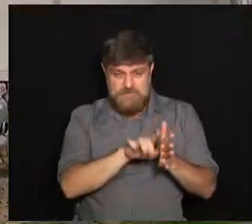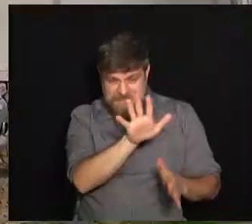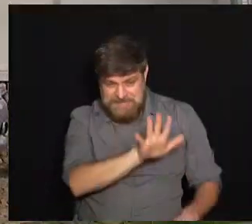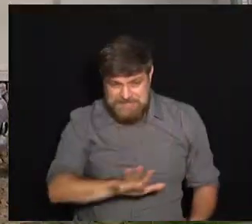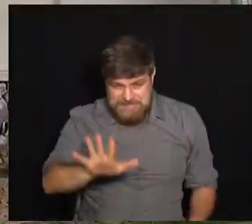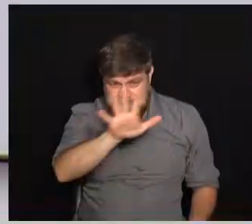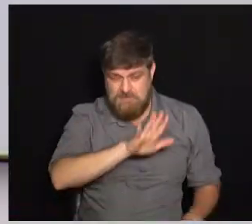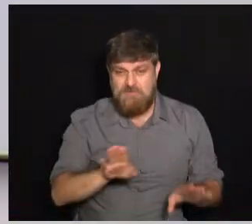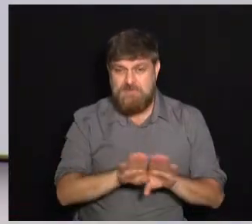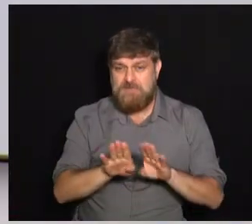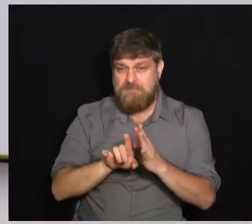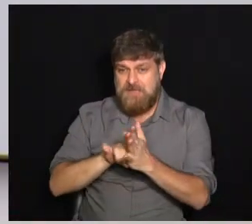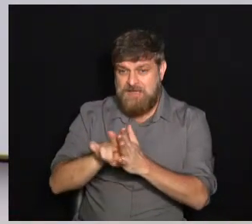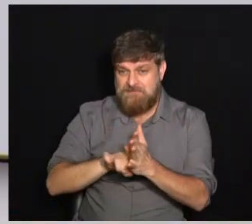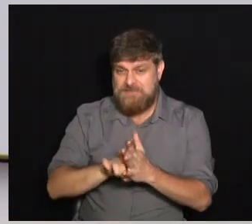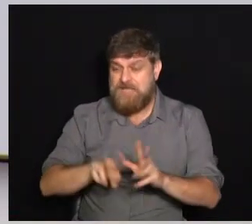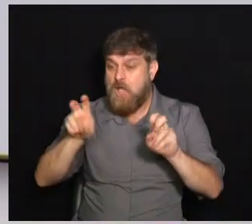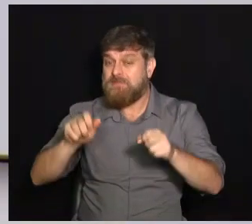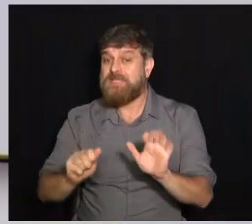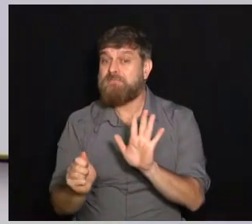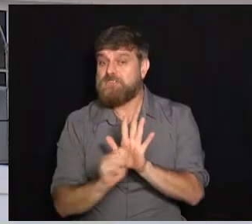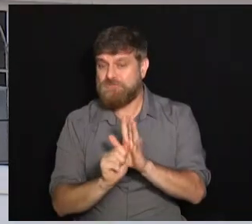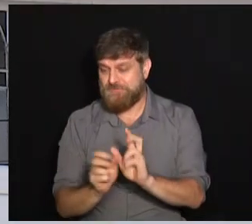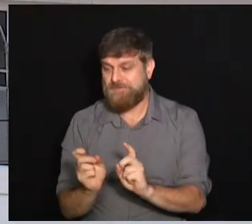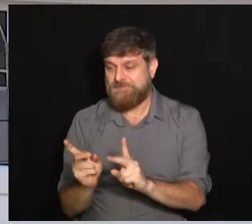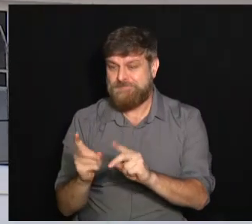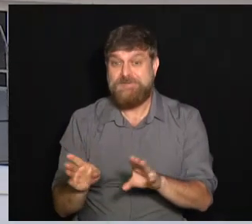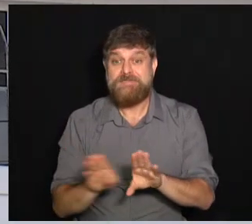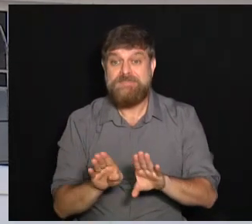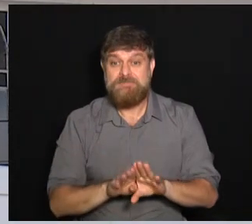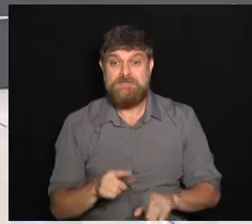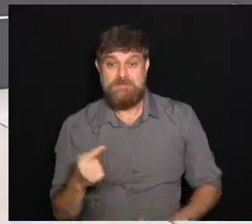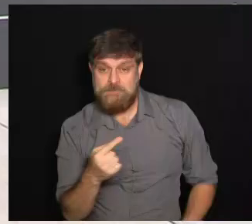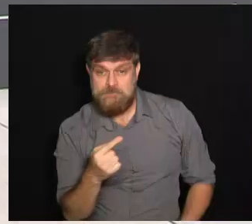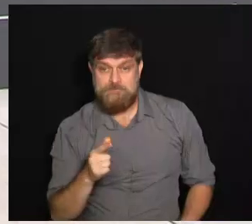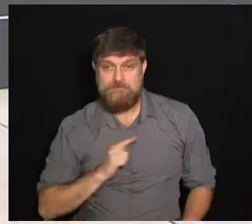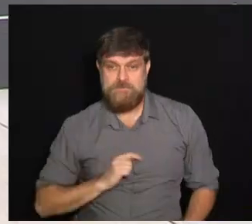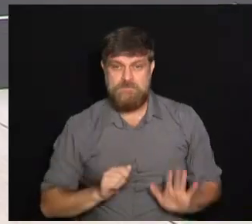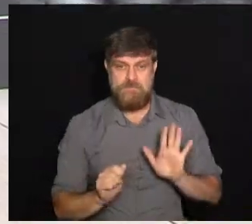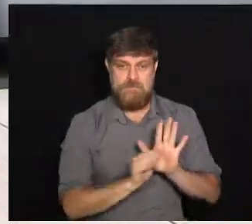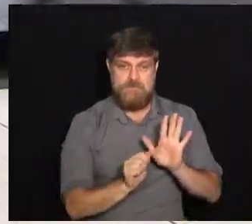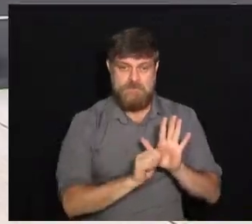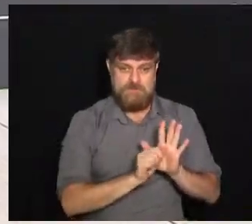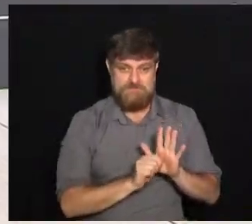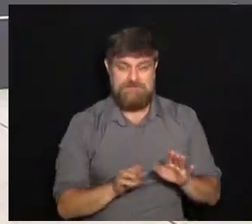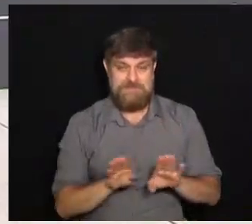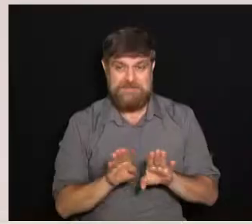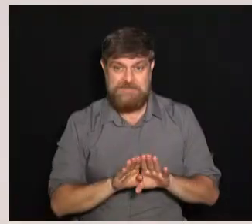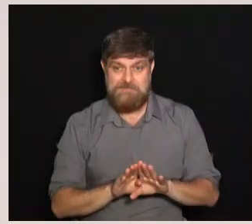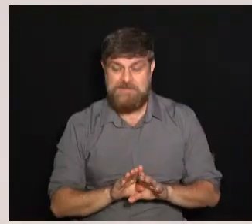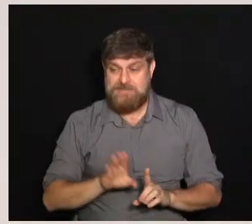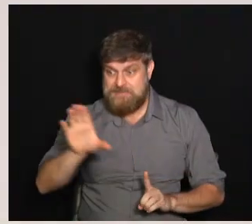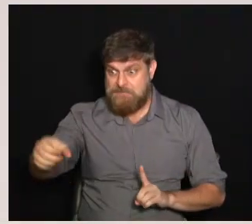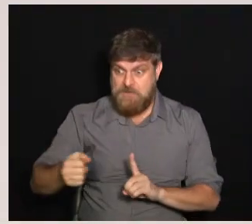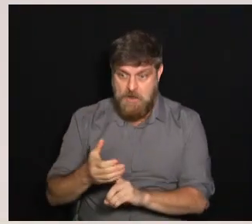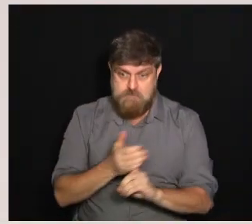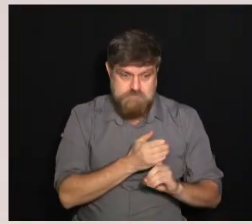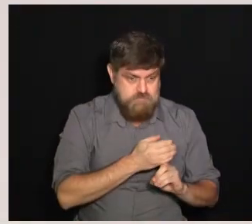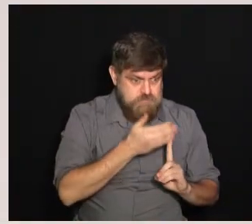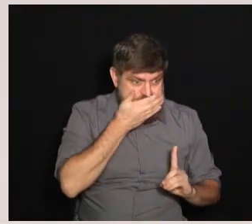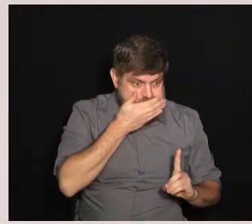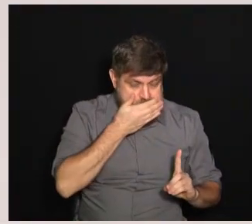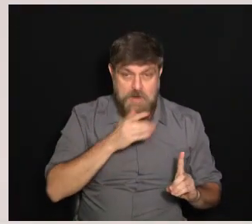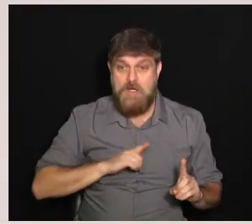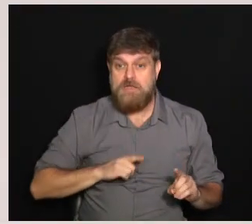de investigação sobre entorpecente, de investigação sobre entorpecente mediante sequestro e a de